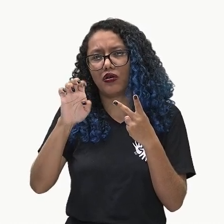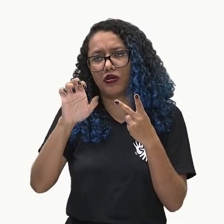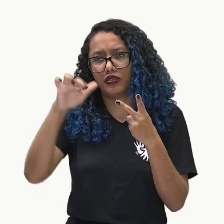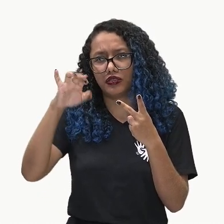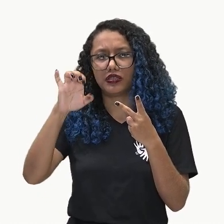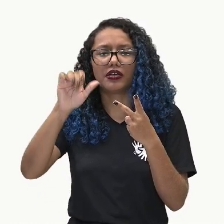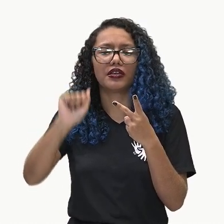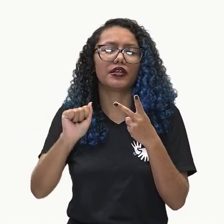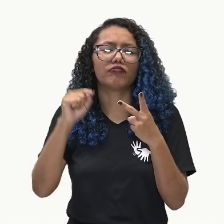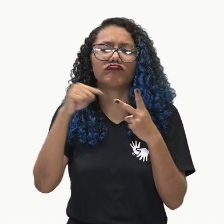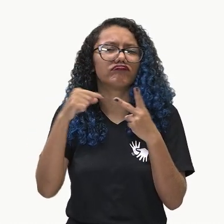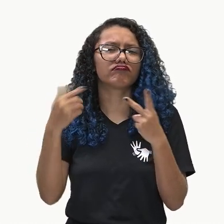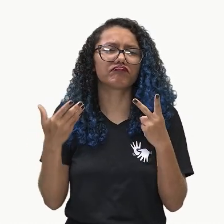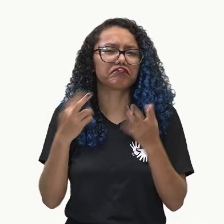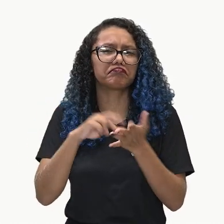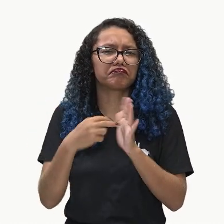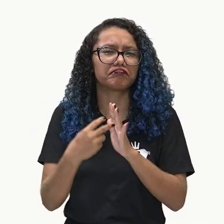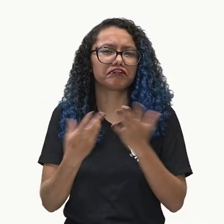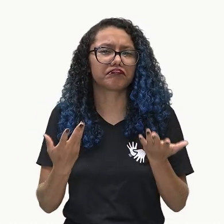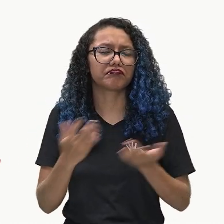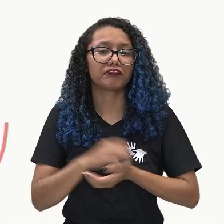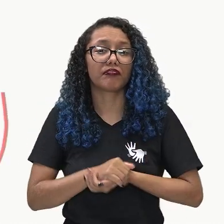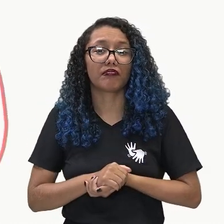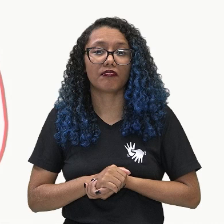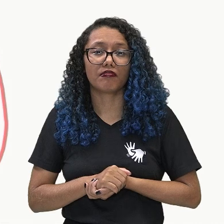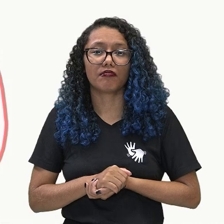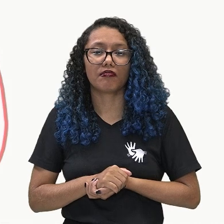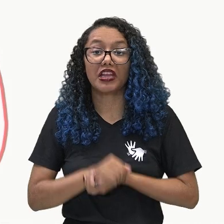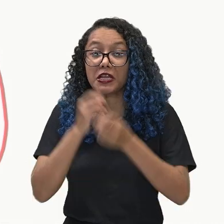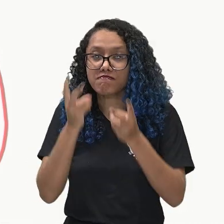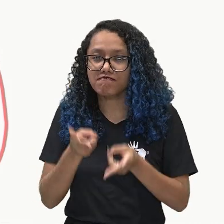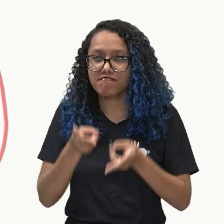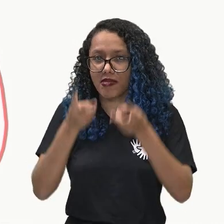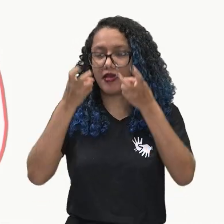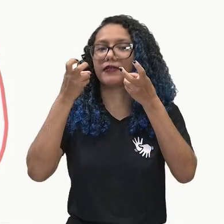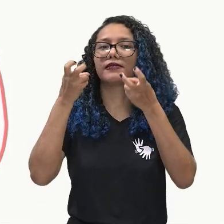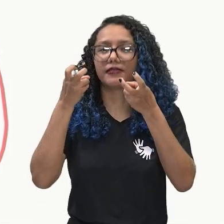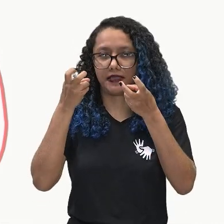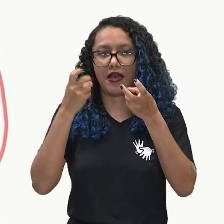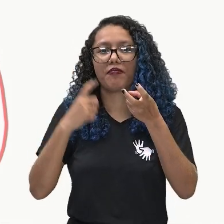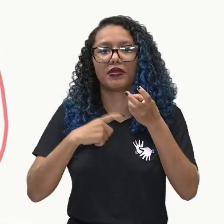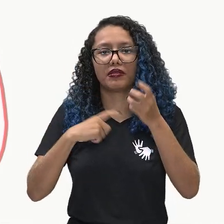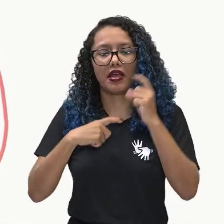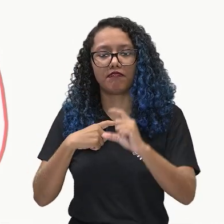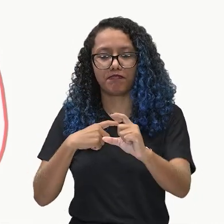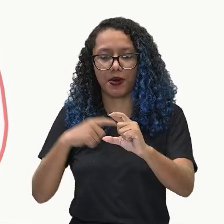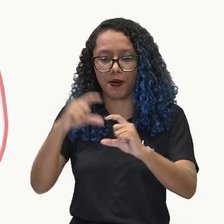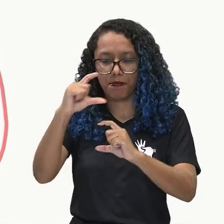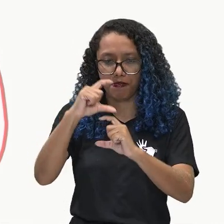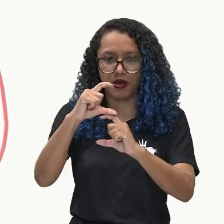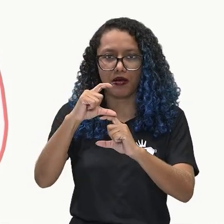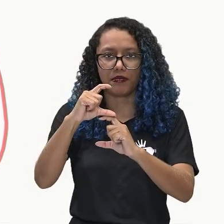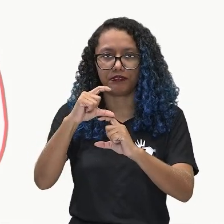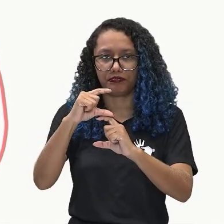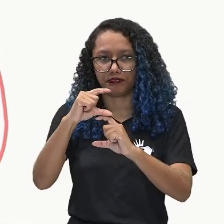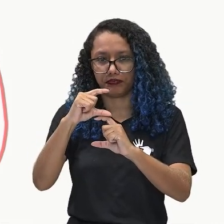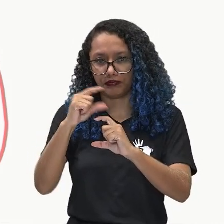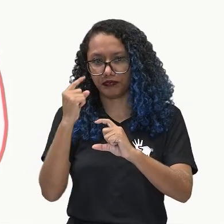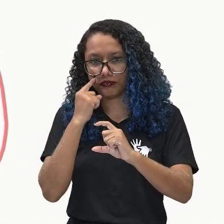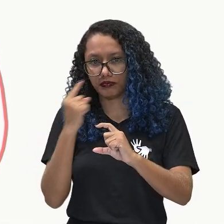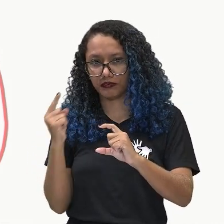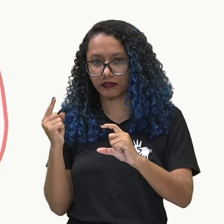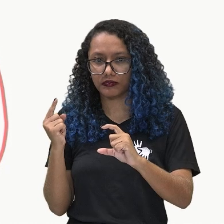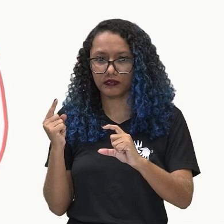é aquela que eu consigo distinguir duas faces